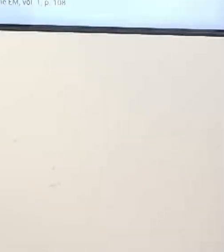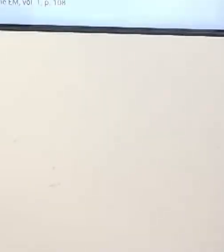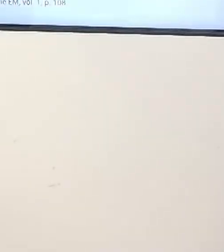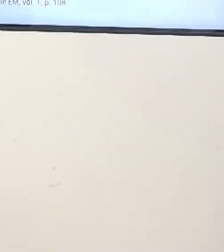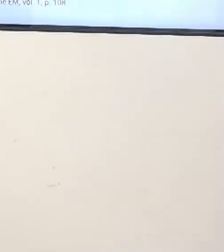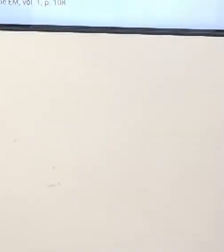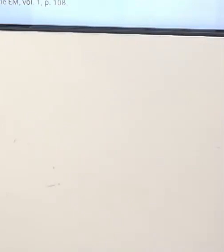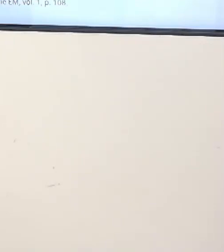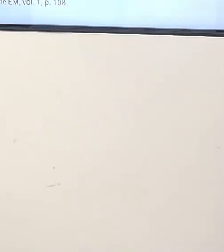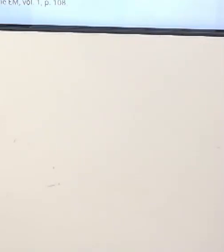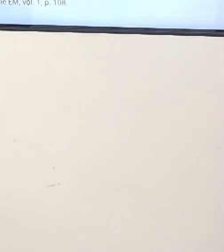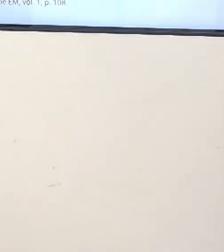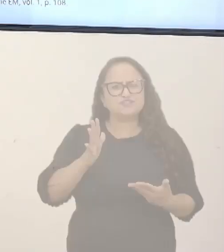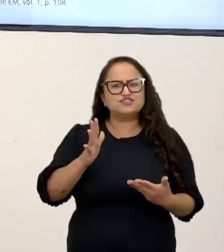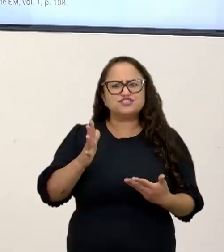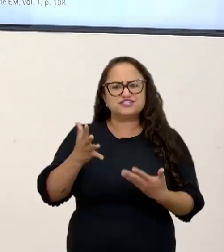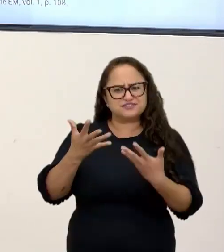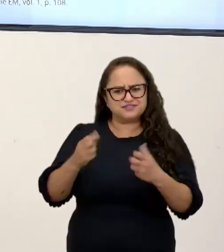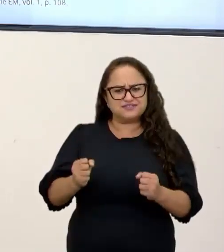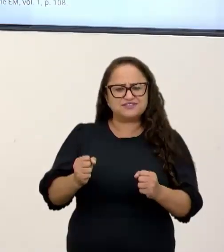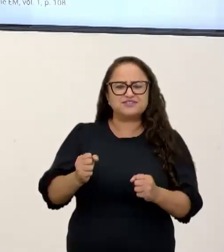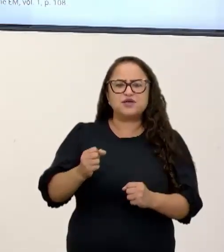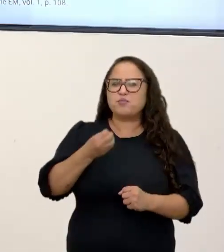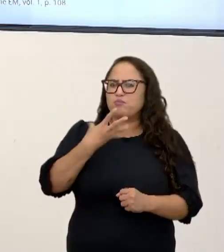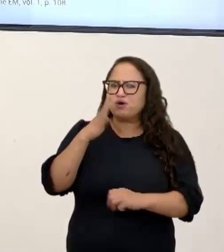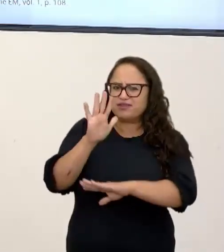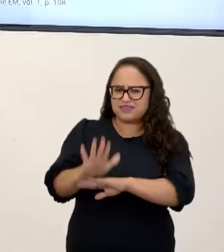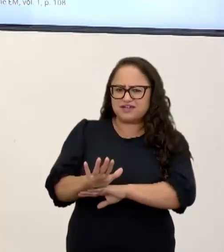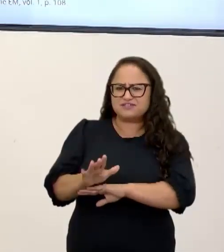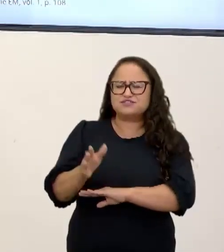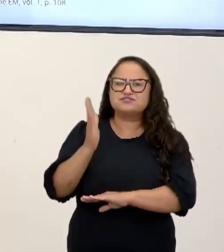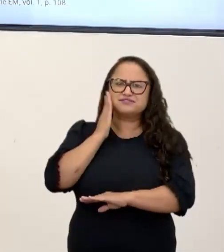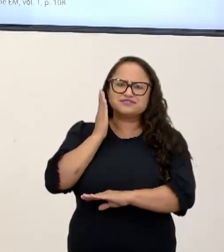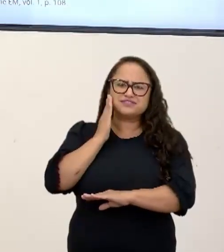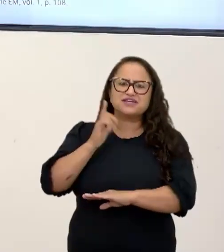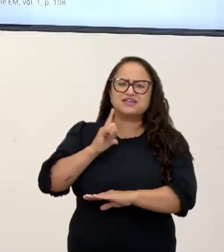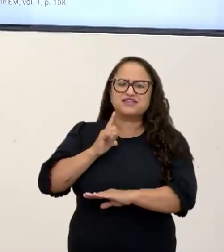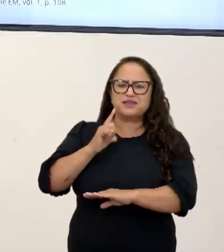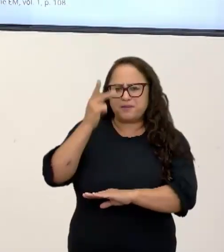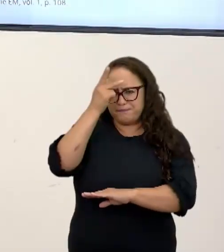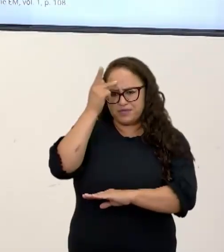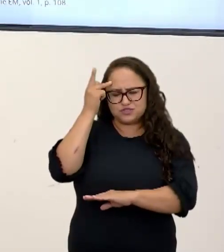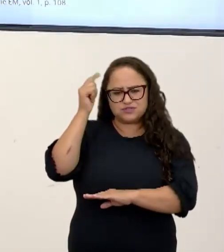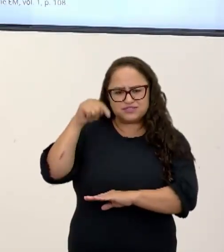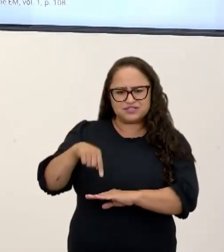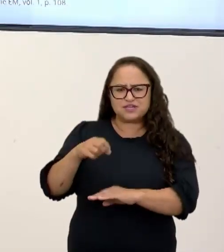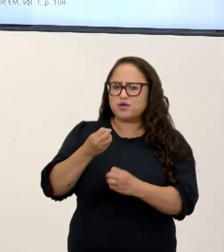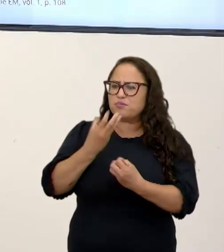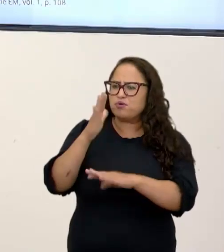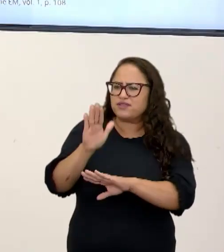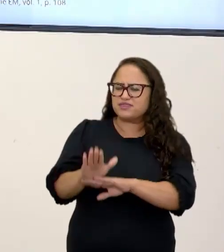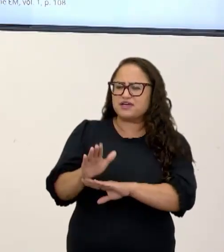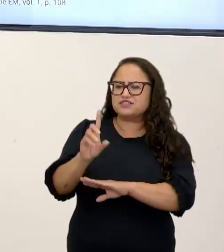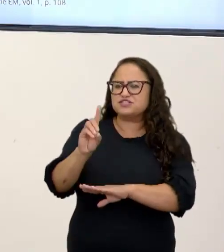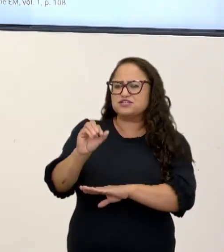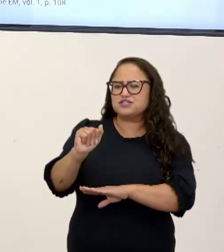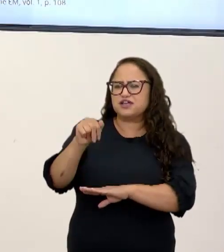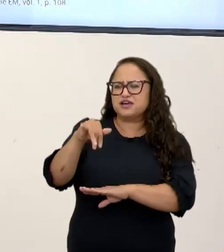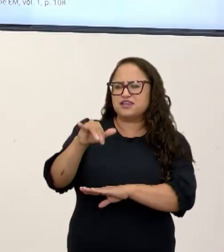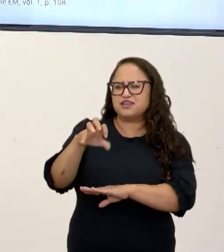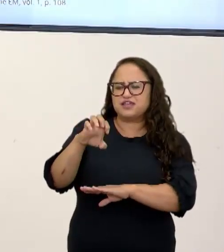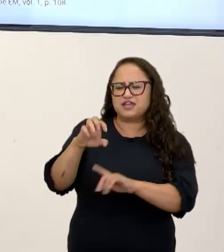Do chat. Eu recebi vários boa tarde. Ninguém mandou resposta, mas pelo menos eu sei que tem gente aqui comigo. Então, quero mandar uma boa tarde aí pro pessoal. Daniel,